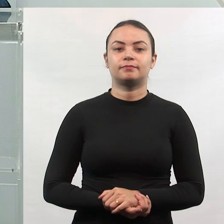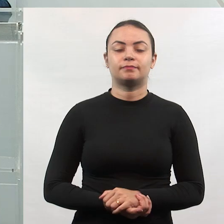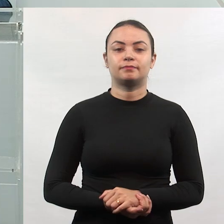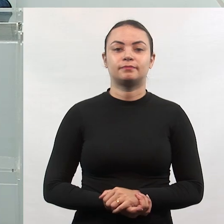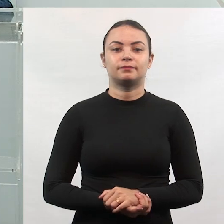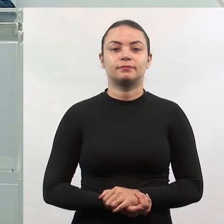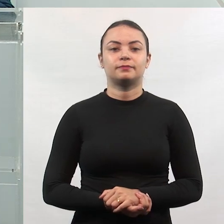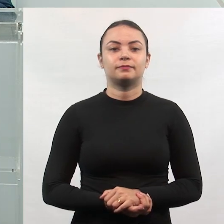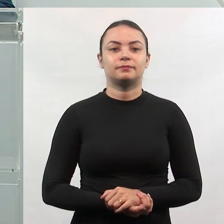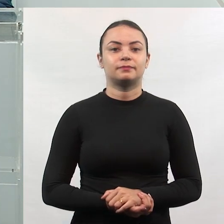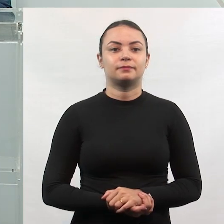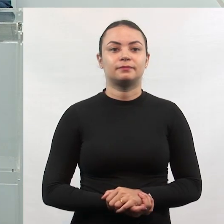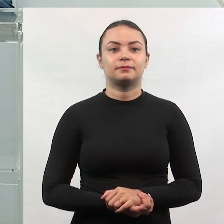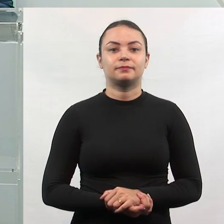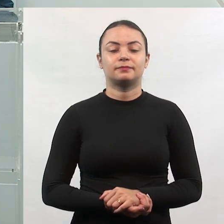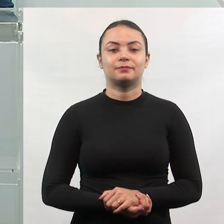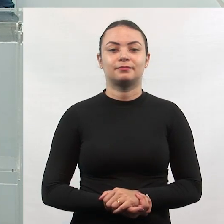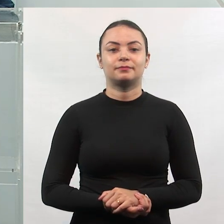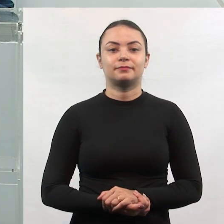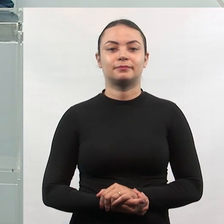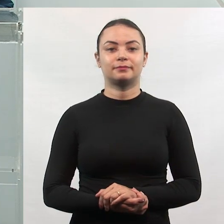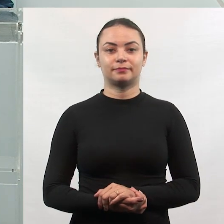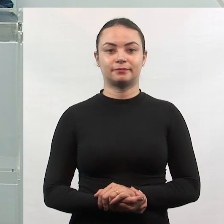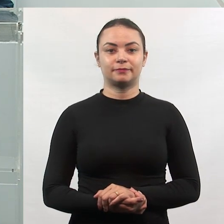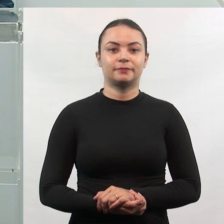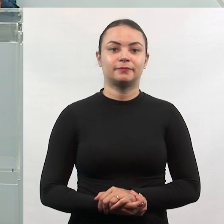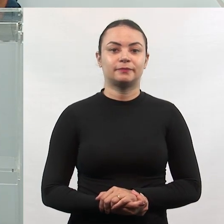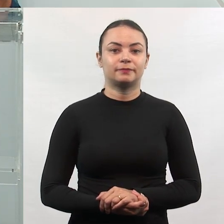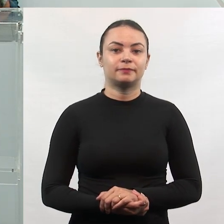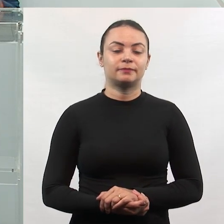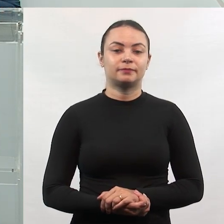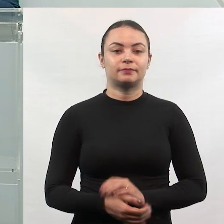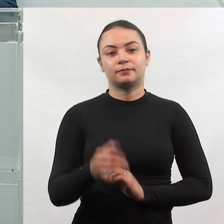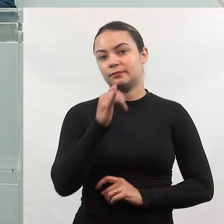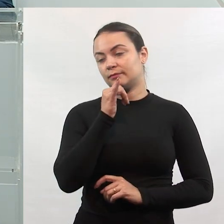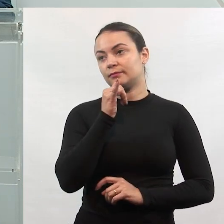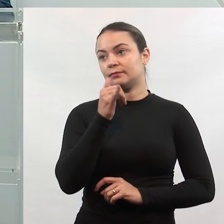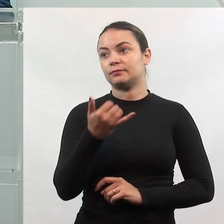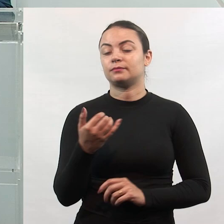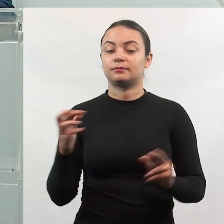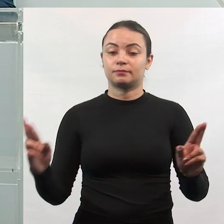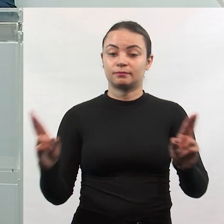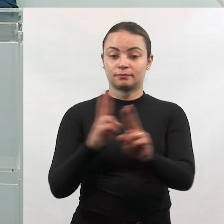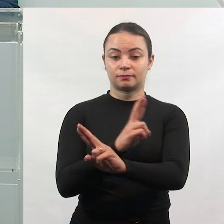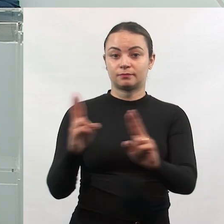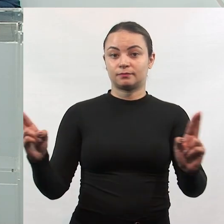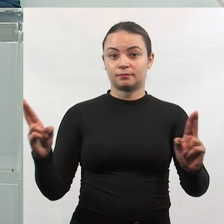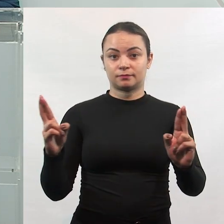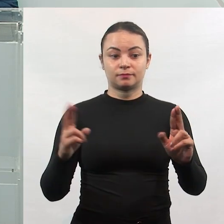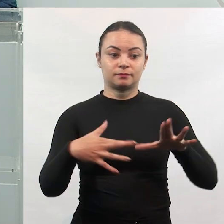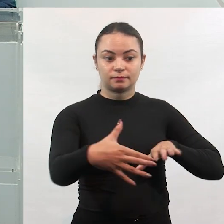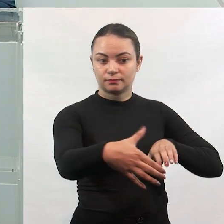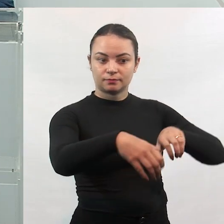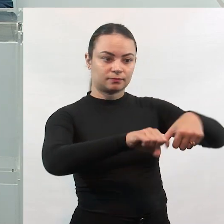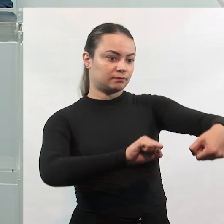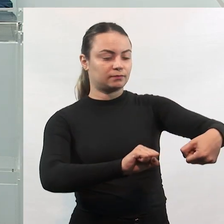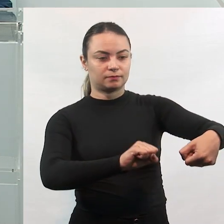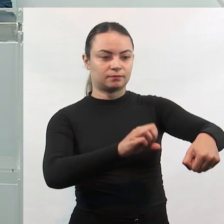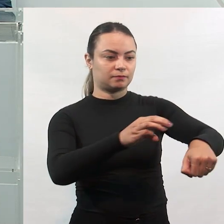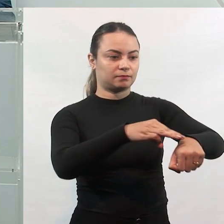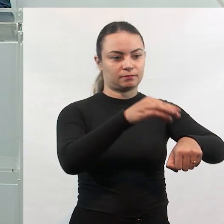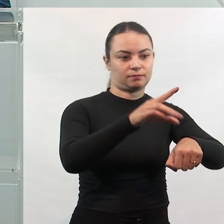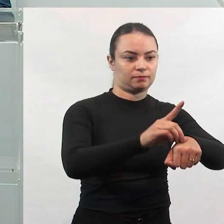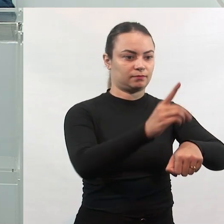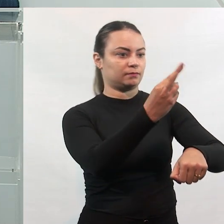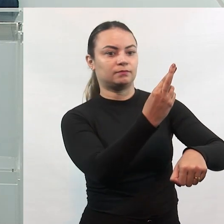um direcionamento, né, da academia em relação àquele assunto, né? Existe uma relação entre quanto maior a